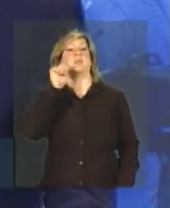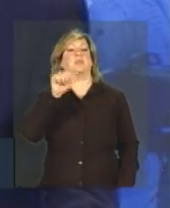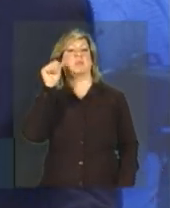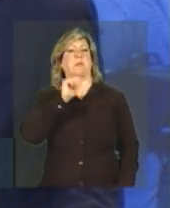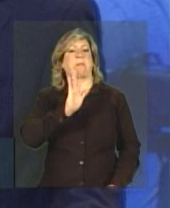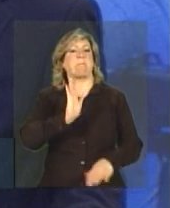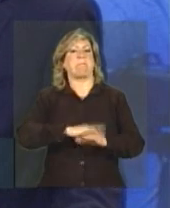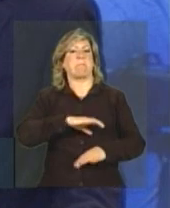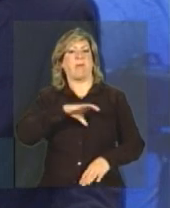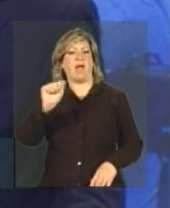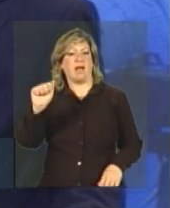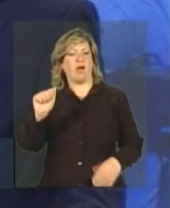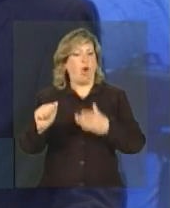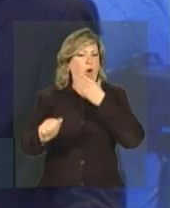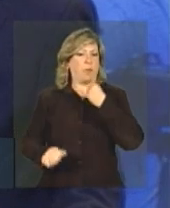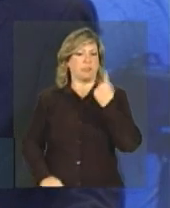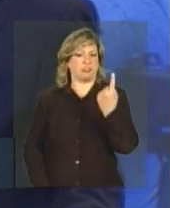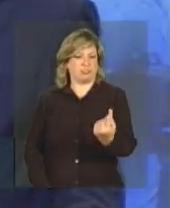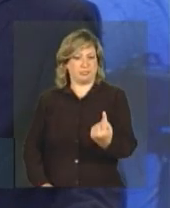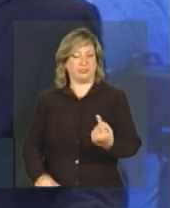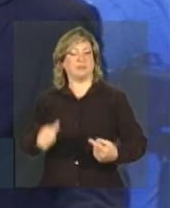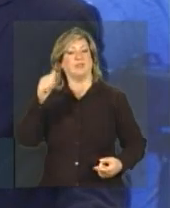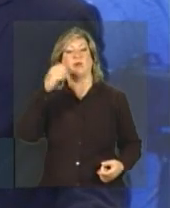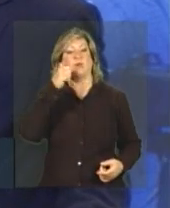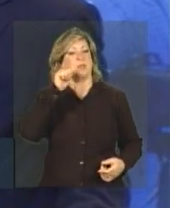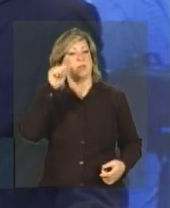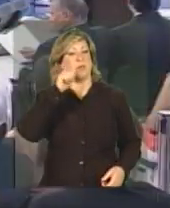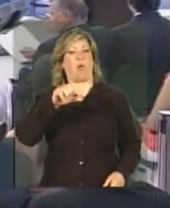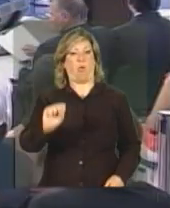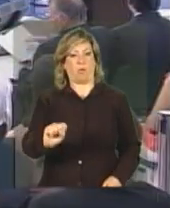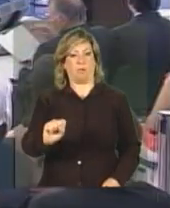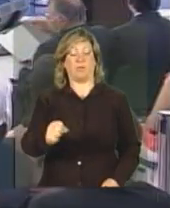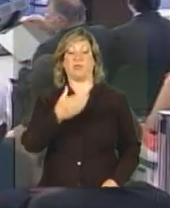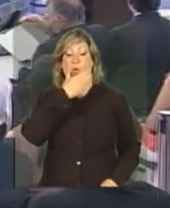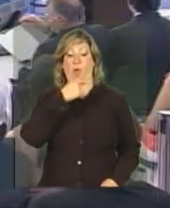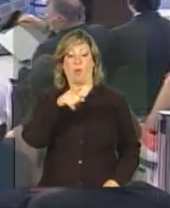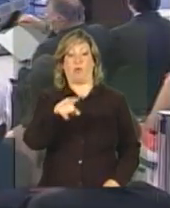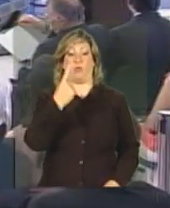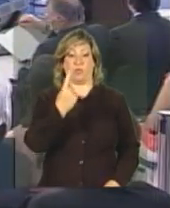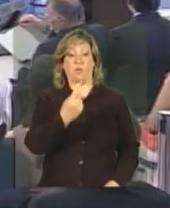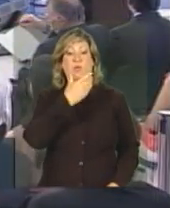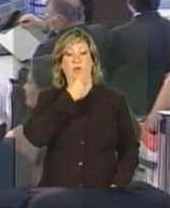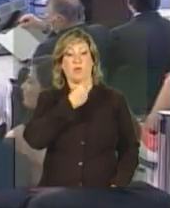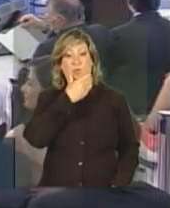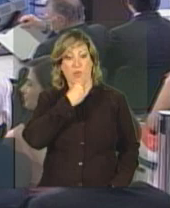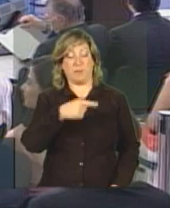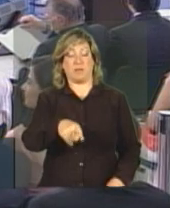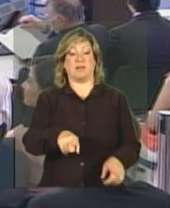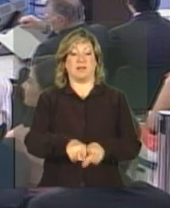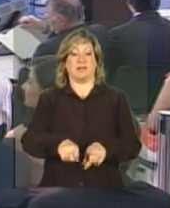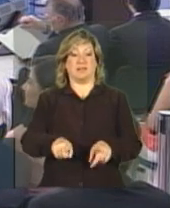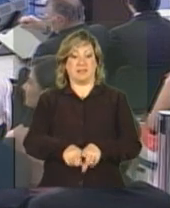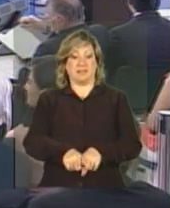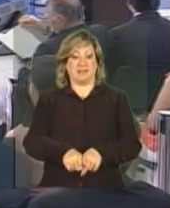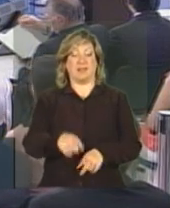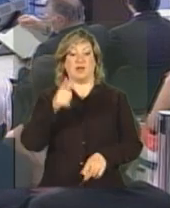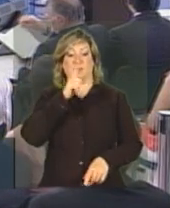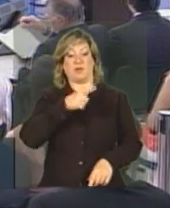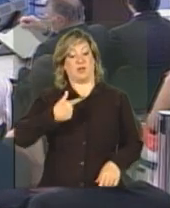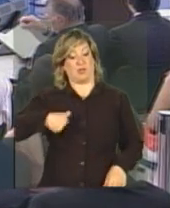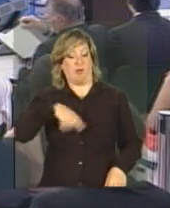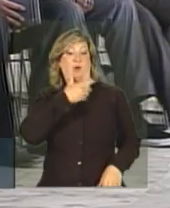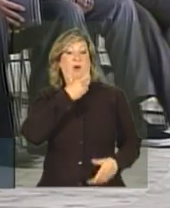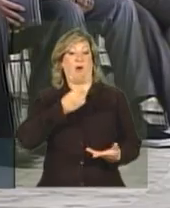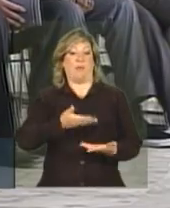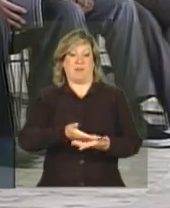E eu saudei o nosso honrado premiado masculino, que salvou não só a nossa